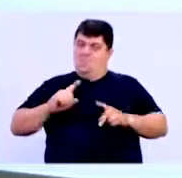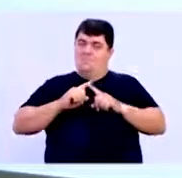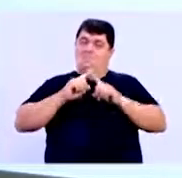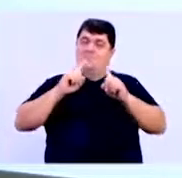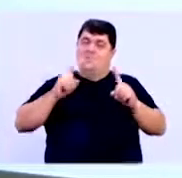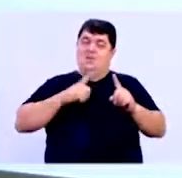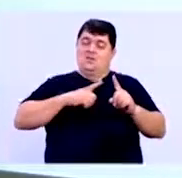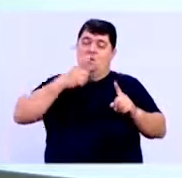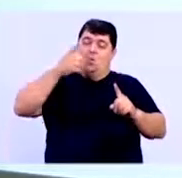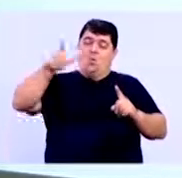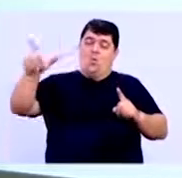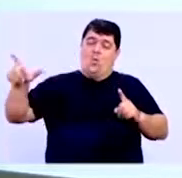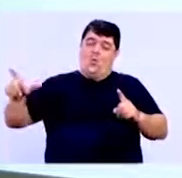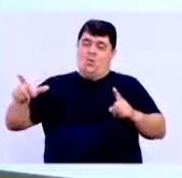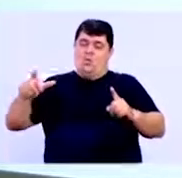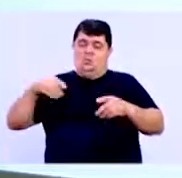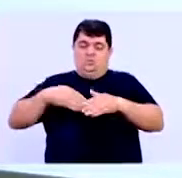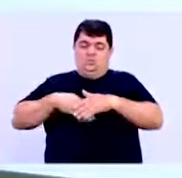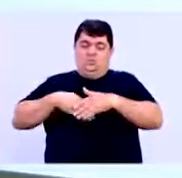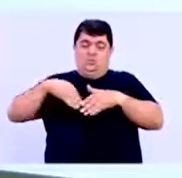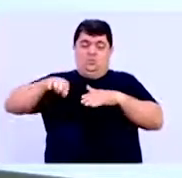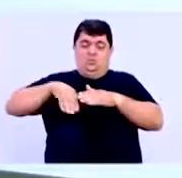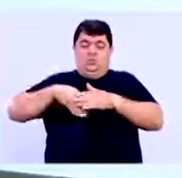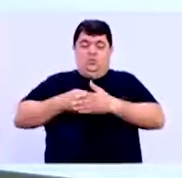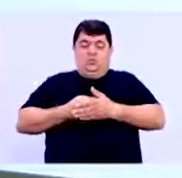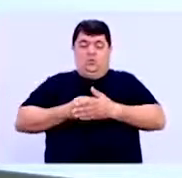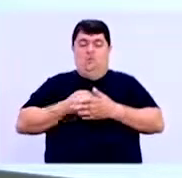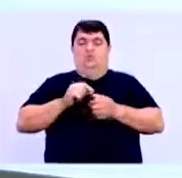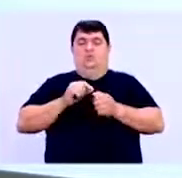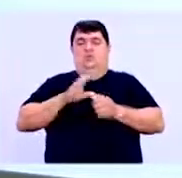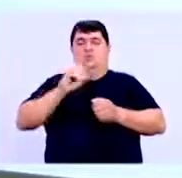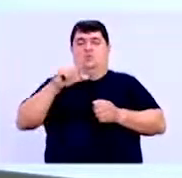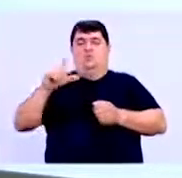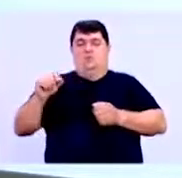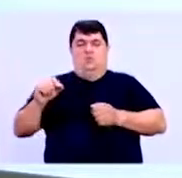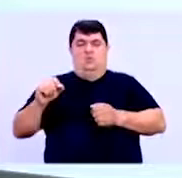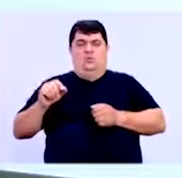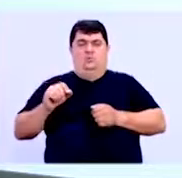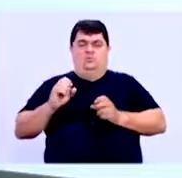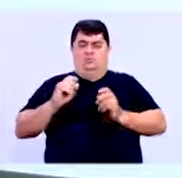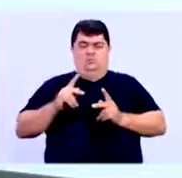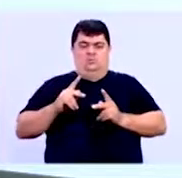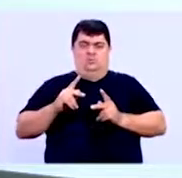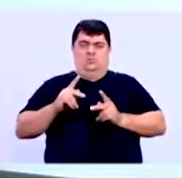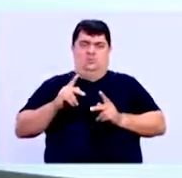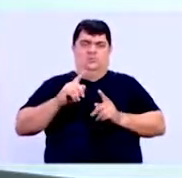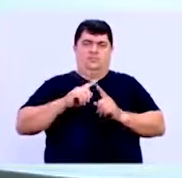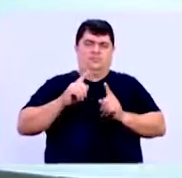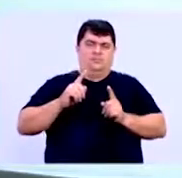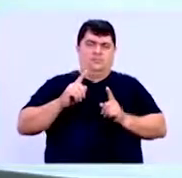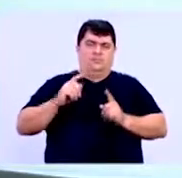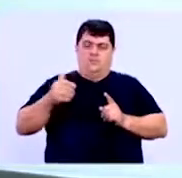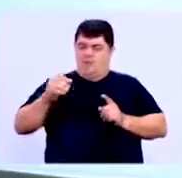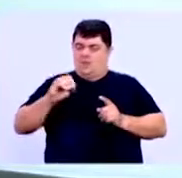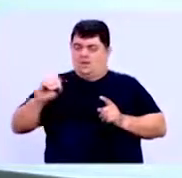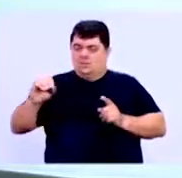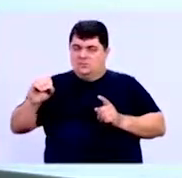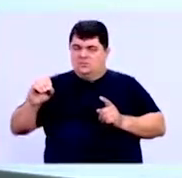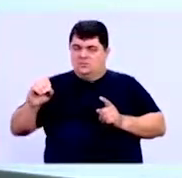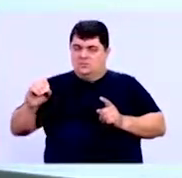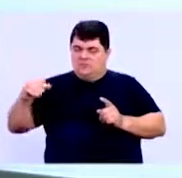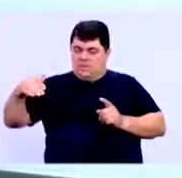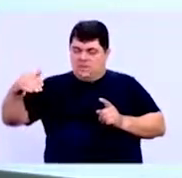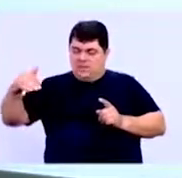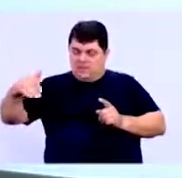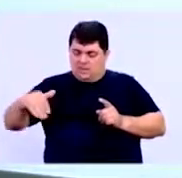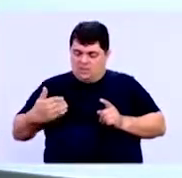existem outros custos incorridos para a fabricação desse bolo. Até aí não tem problema nenhum. O que difere é que quando aqueles R$100 que